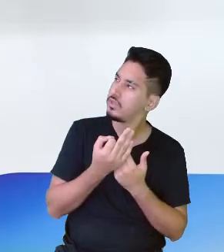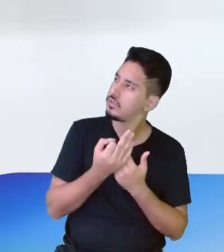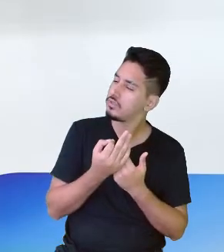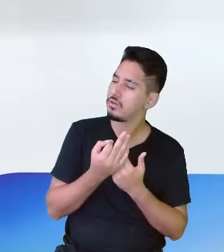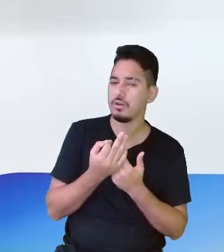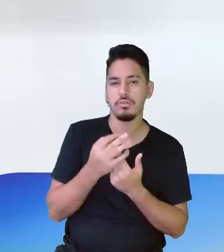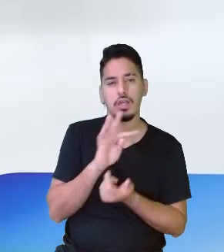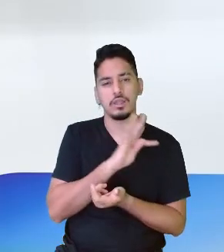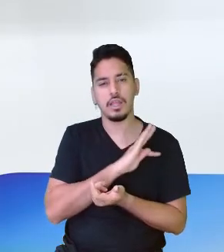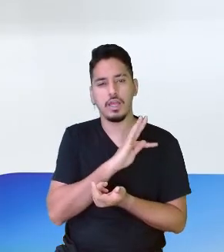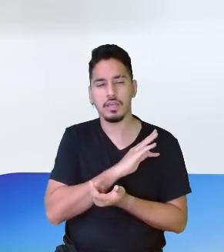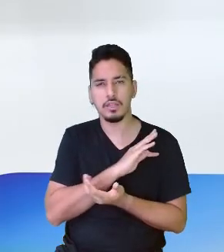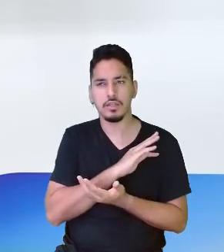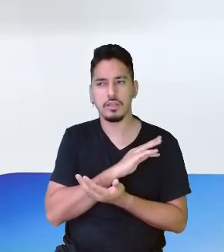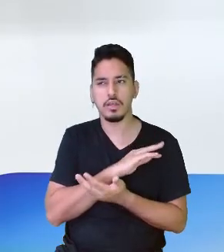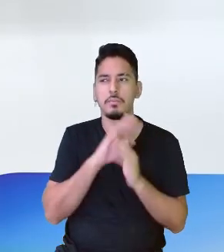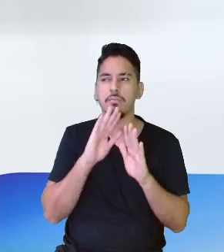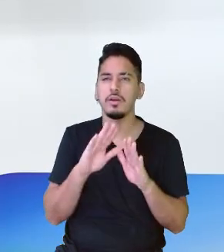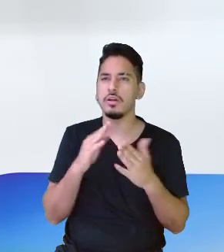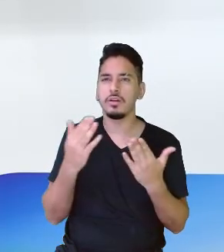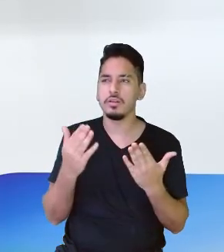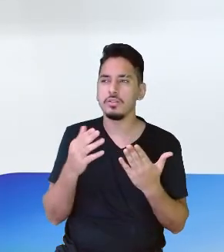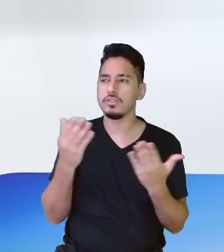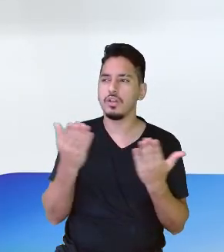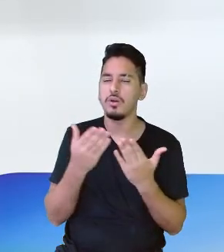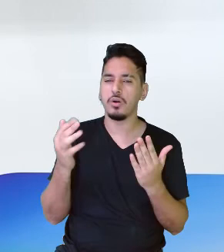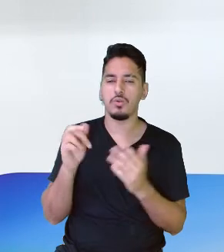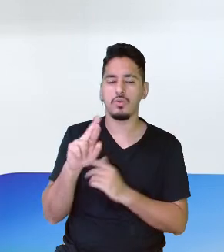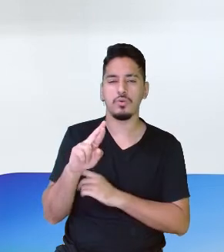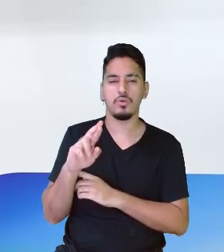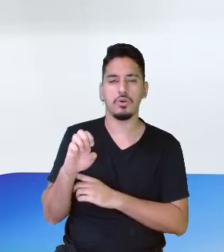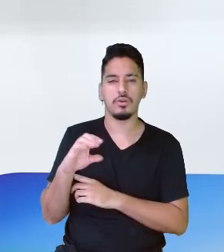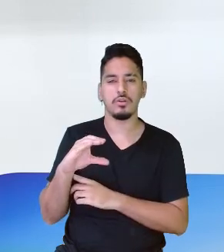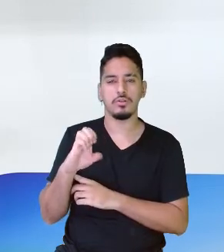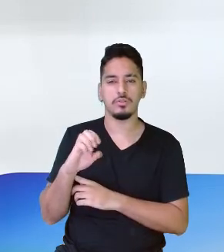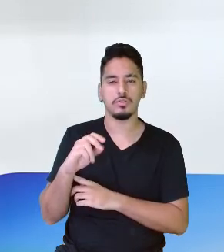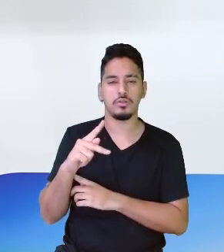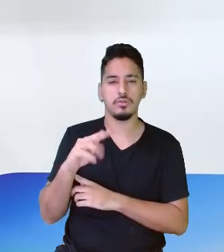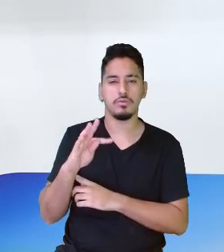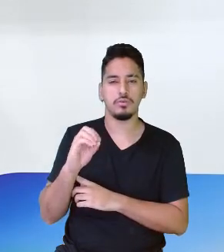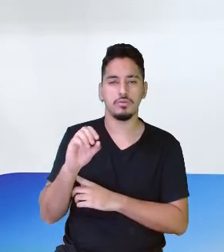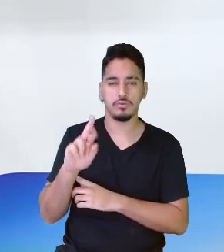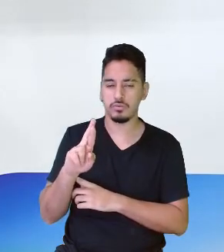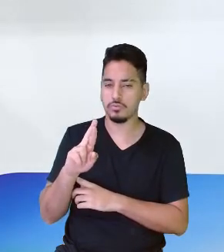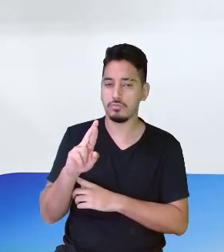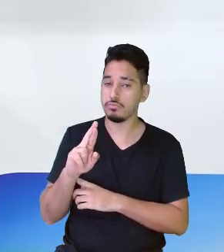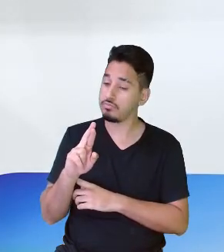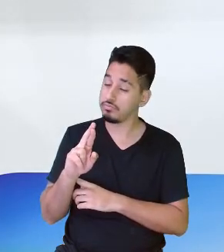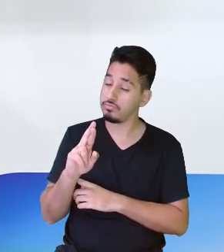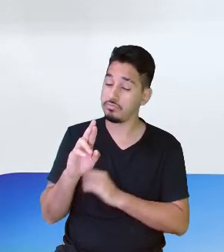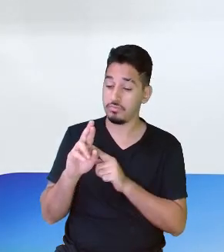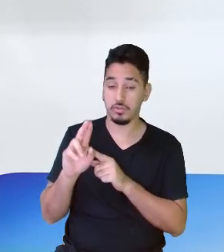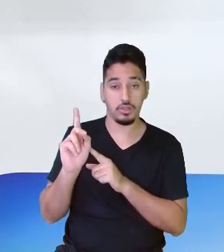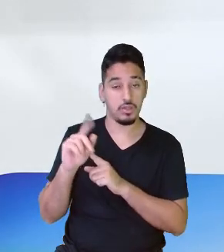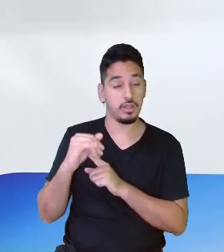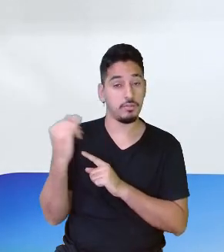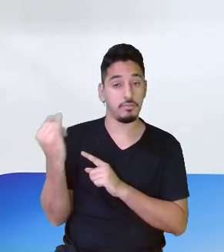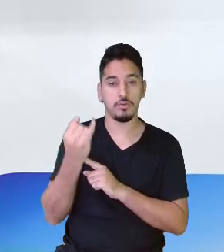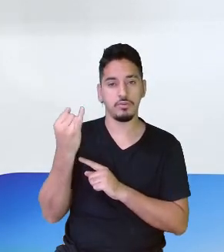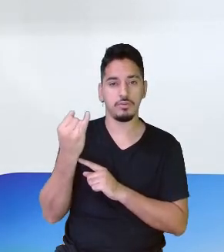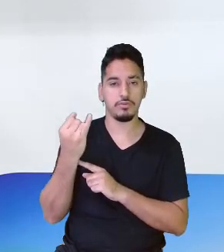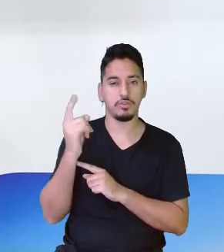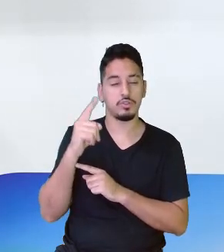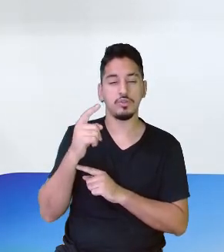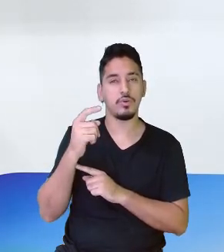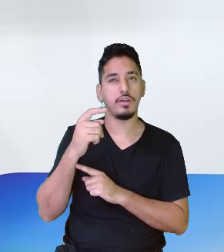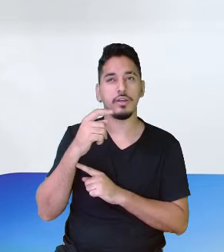parte técnica, mas e o papel do receptor? Ele é essencial, porque o meme só circula se ele for